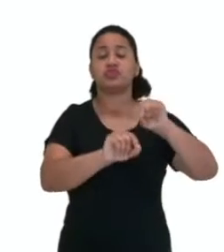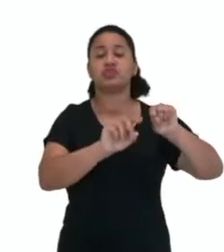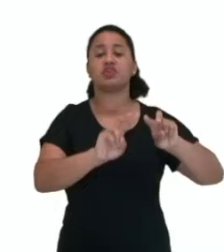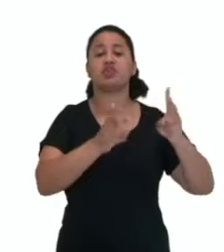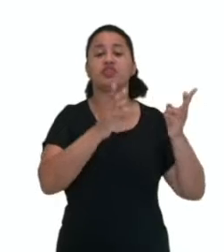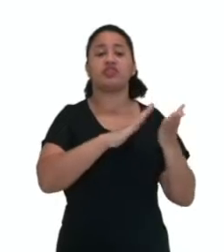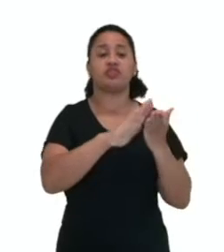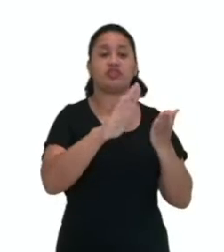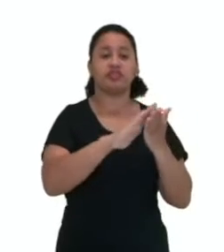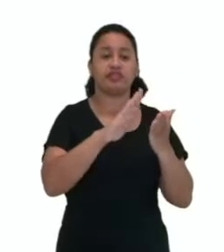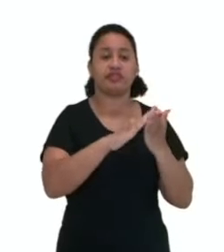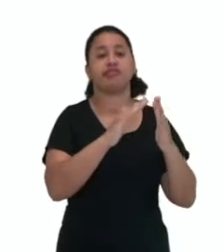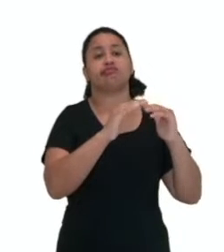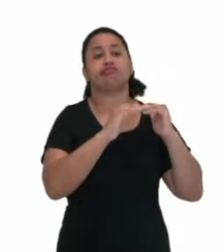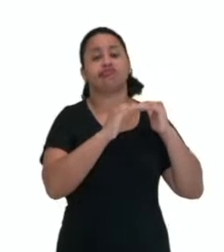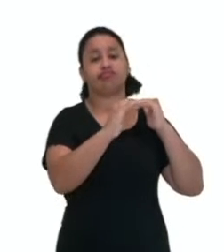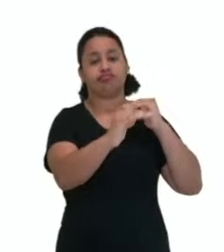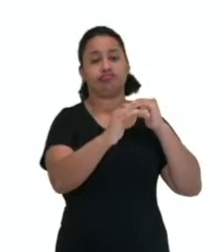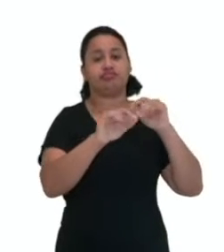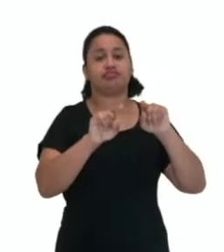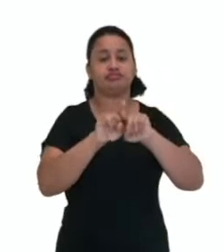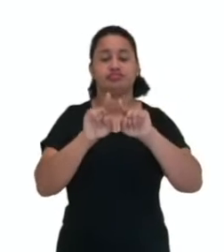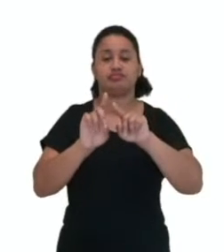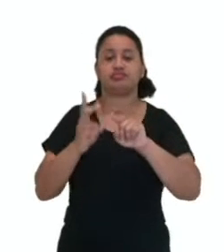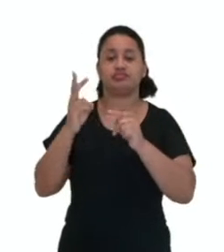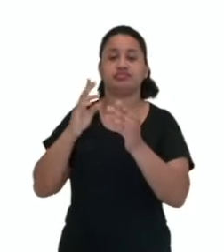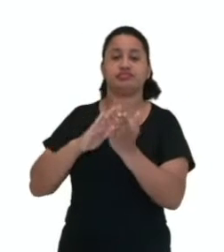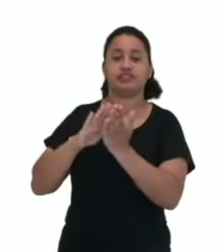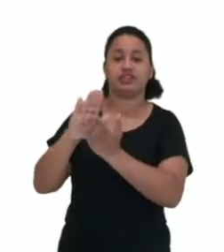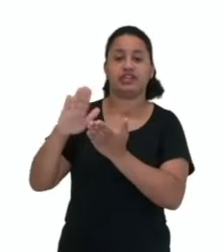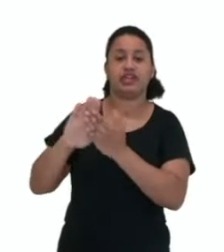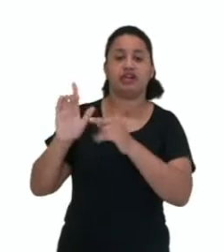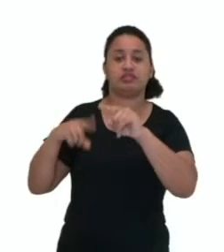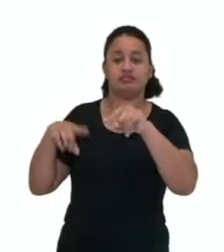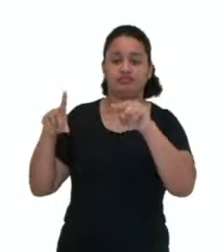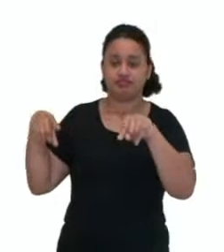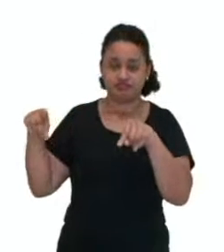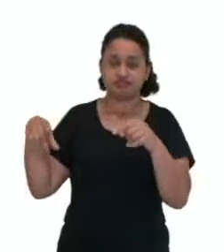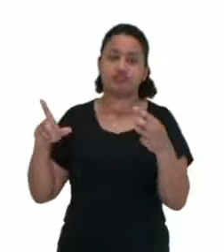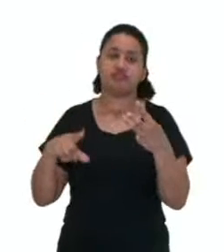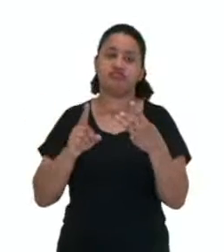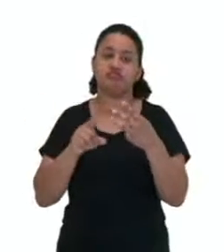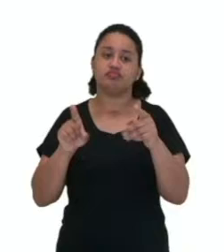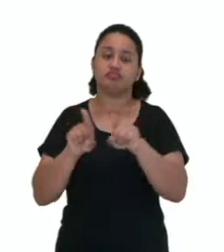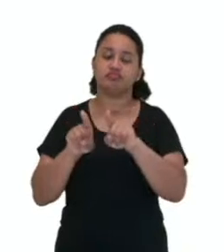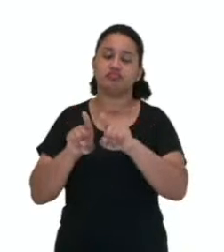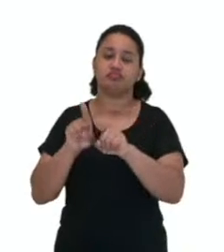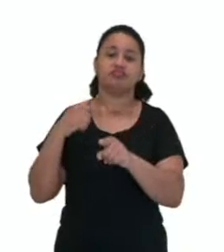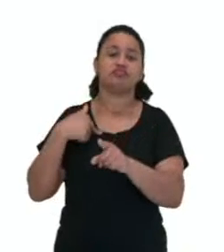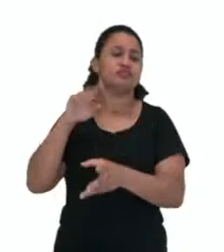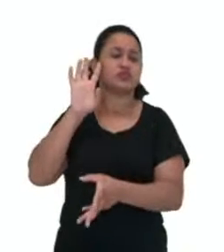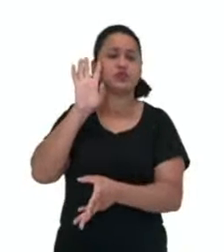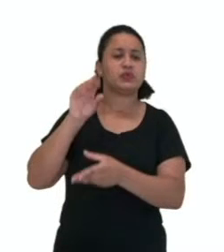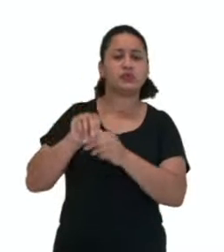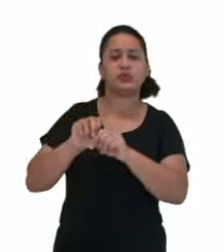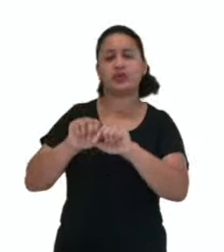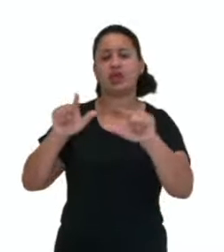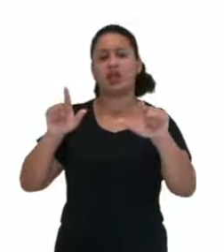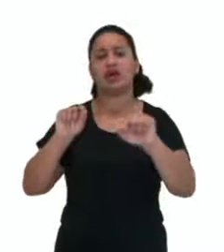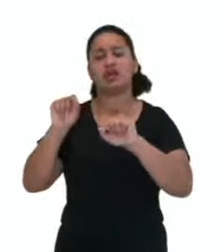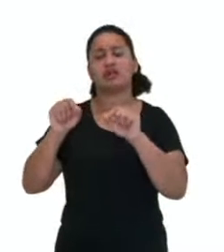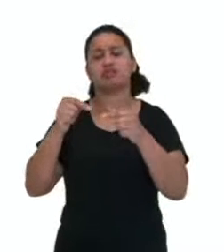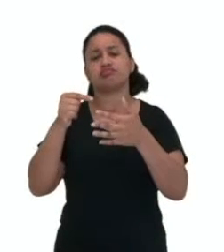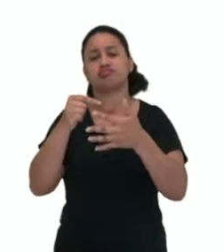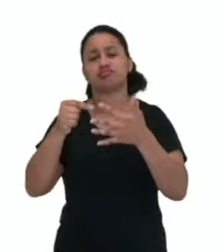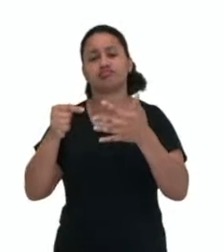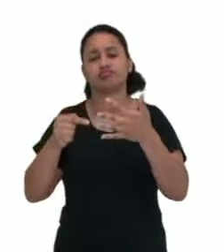do levantamento dos custos fixos e dos custos variáveis e vamos compreender quais